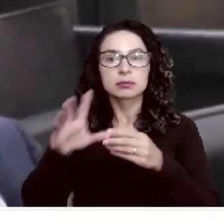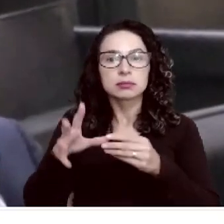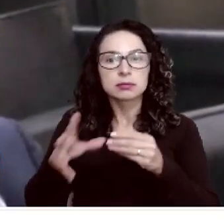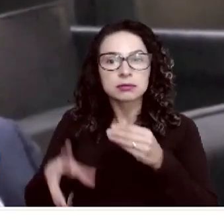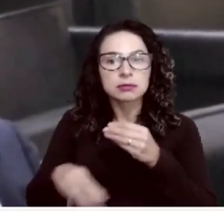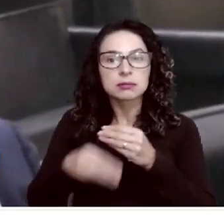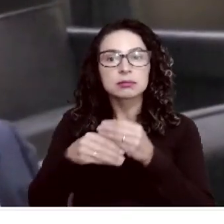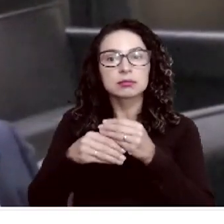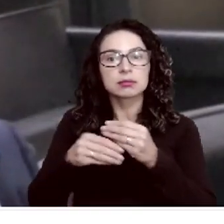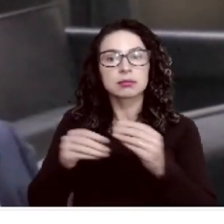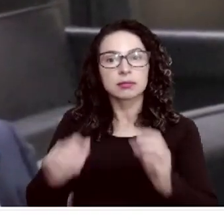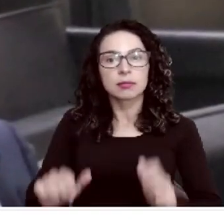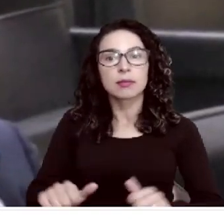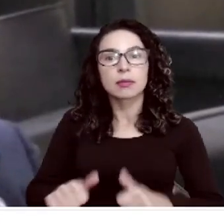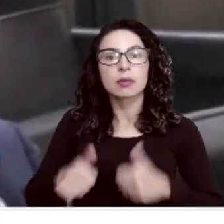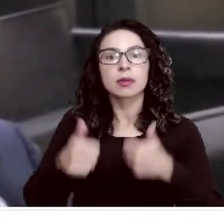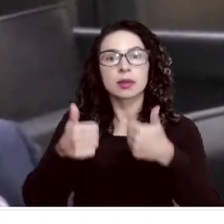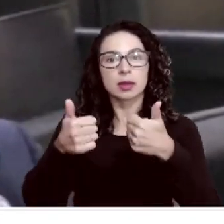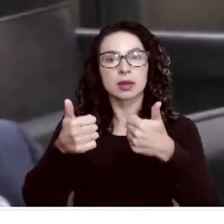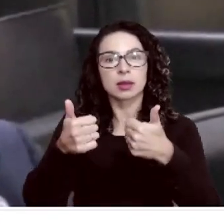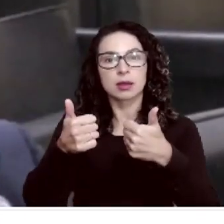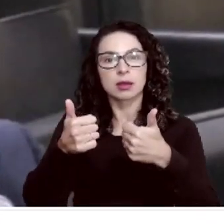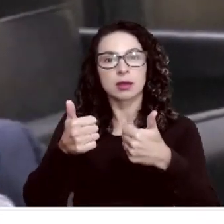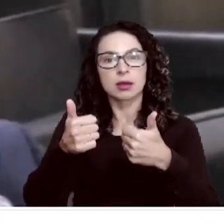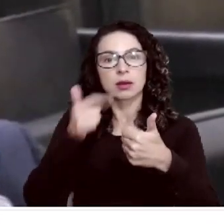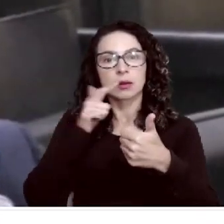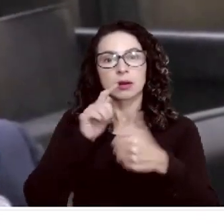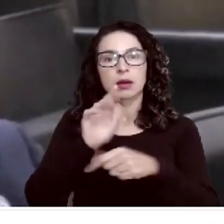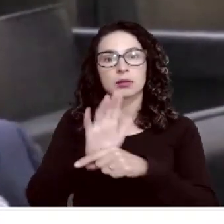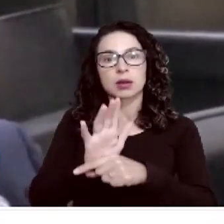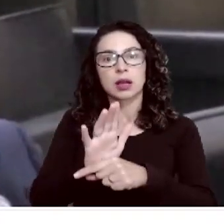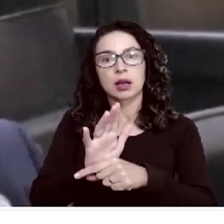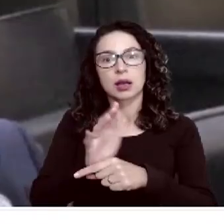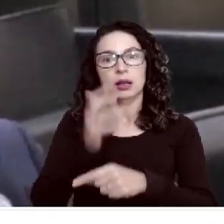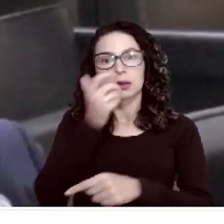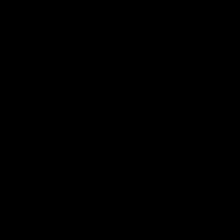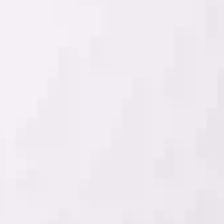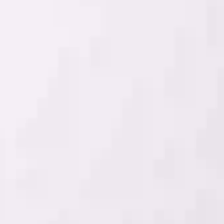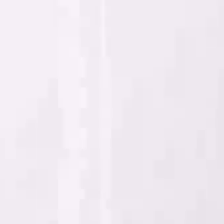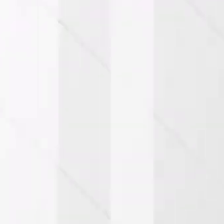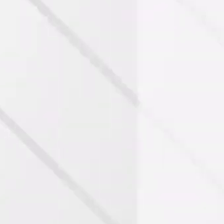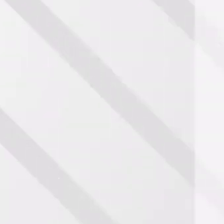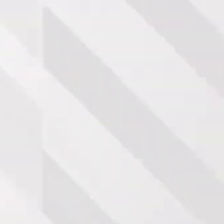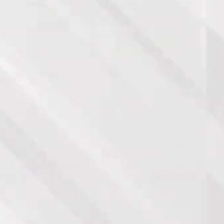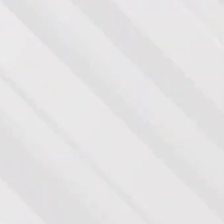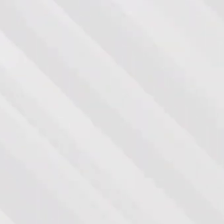melhor aí e pode facilitar e poupar vidas para o futuro. A verdade é essa.